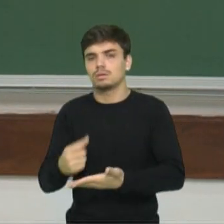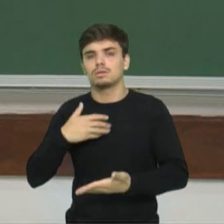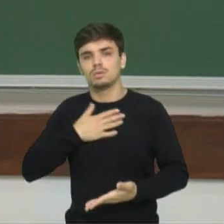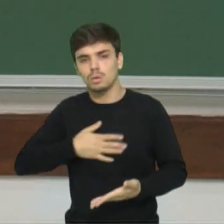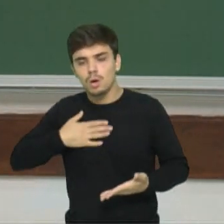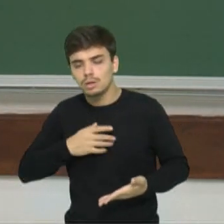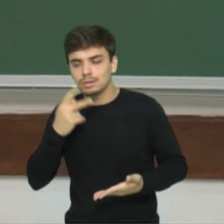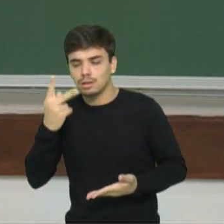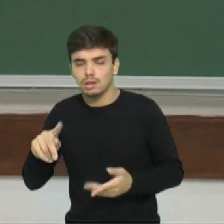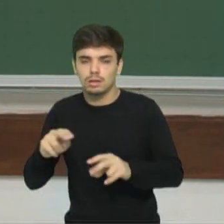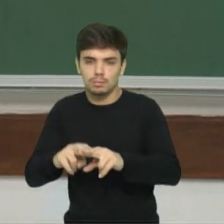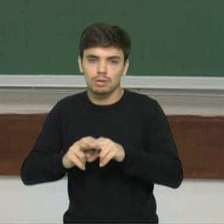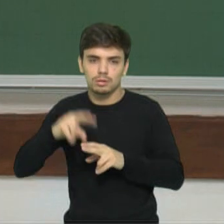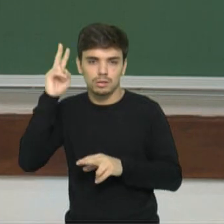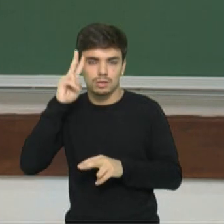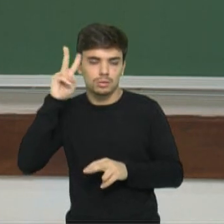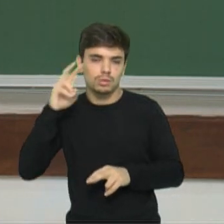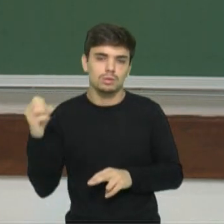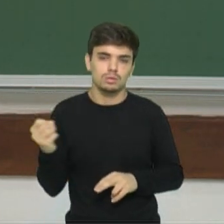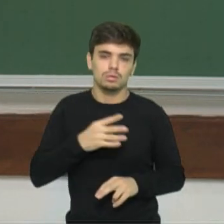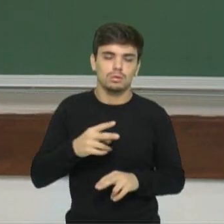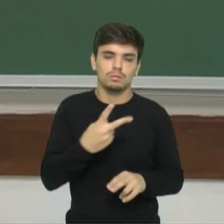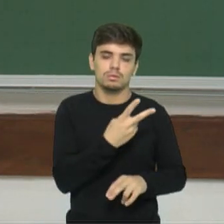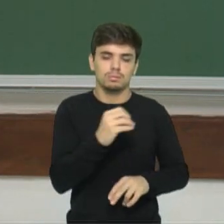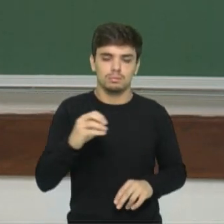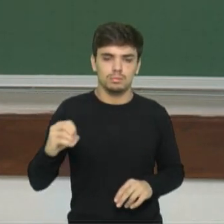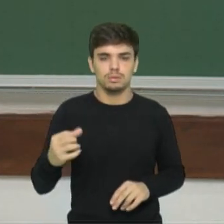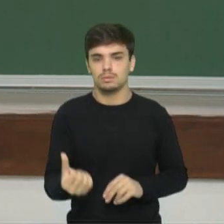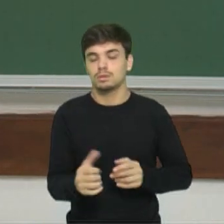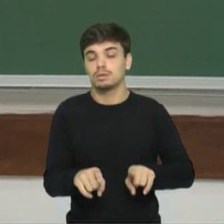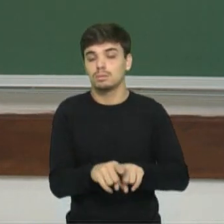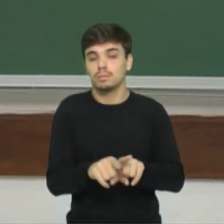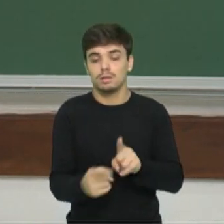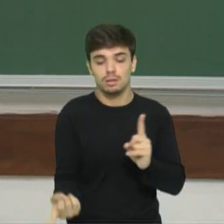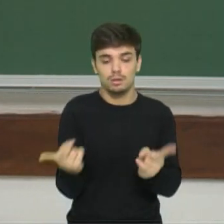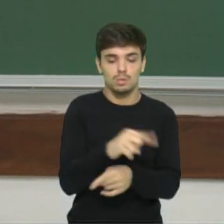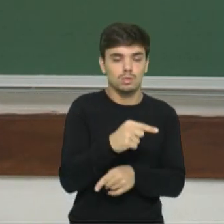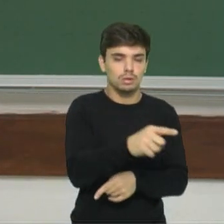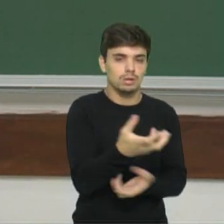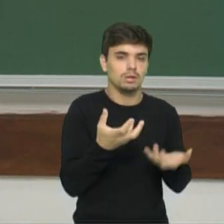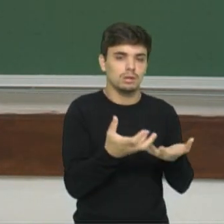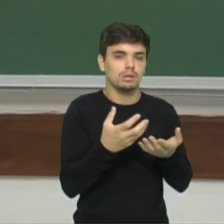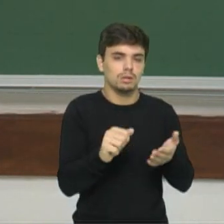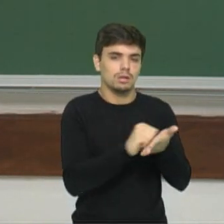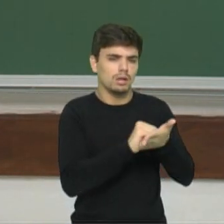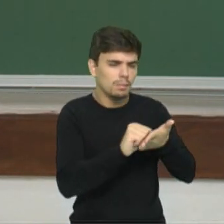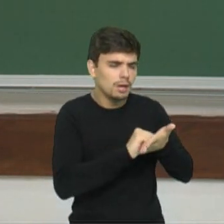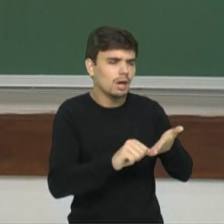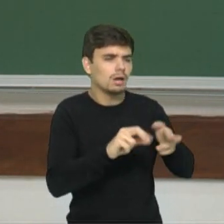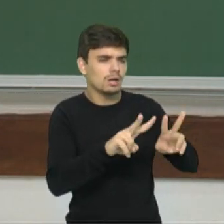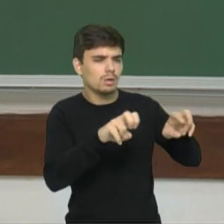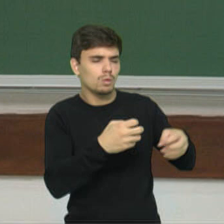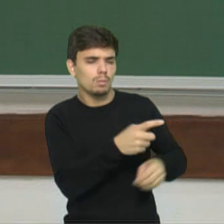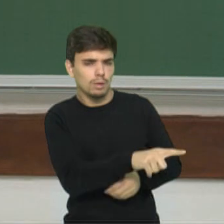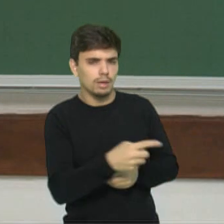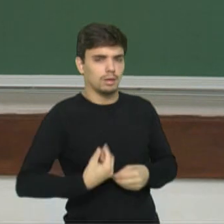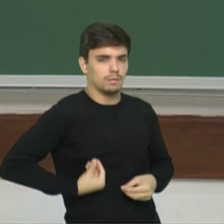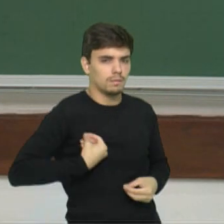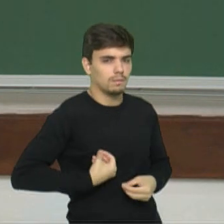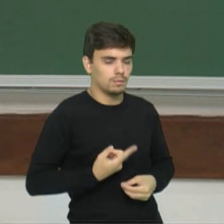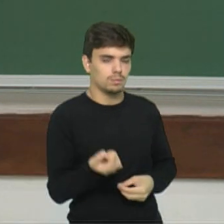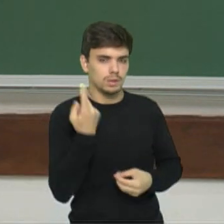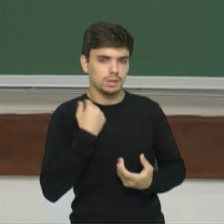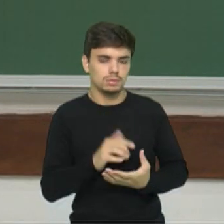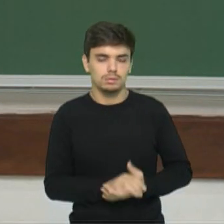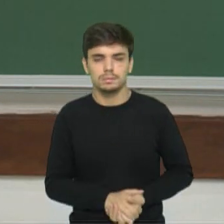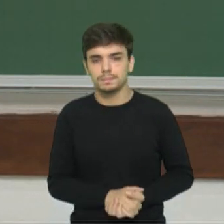do Pinochet, até pela história recente, né, falecida em 2006, e a oposição que quer apagar a imagem do Pinochet na história